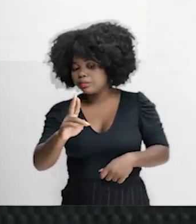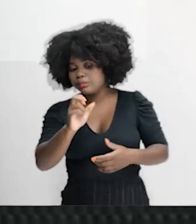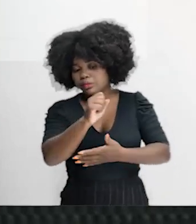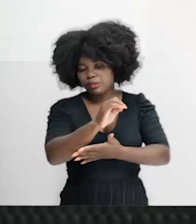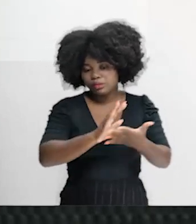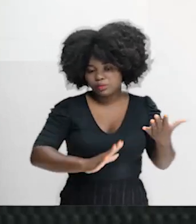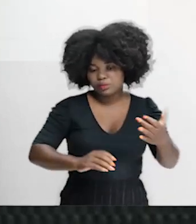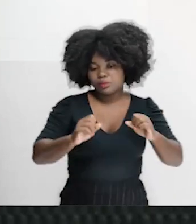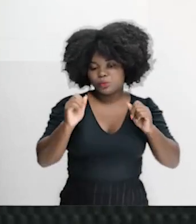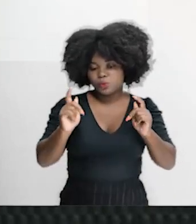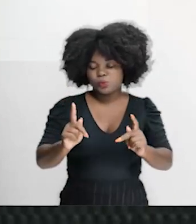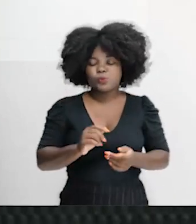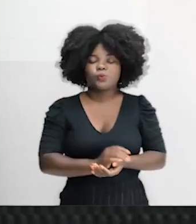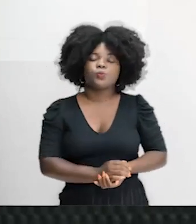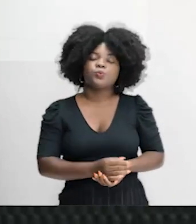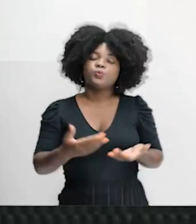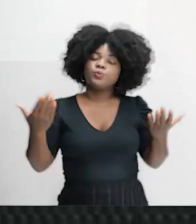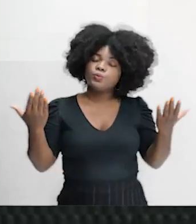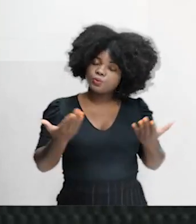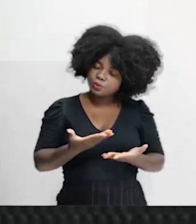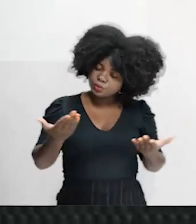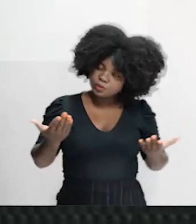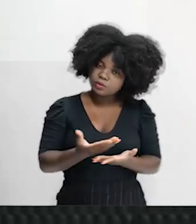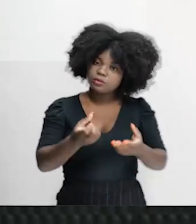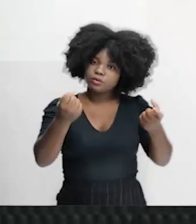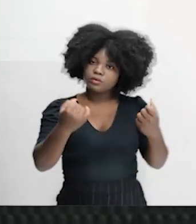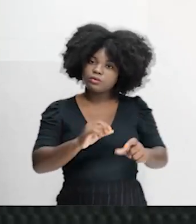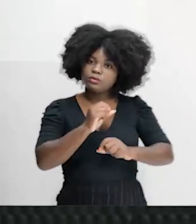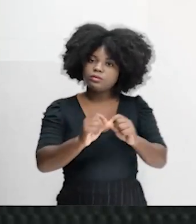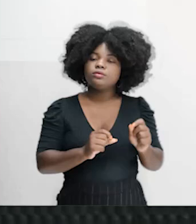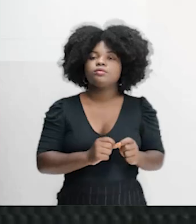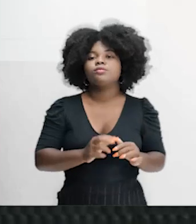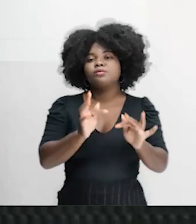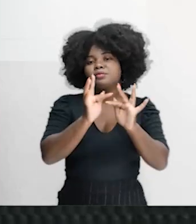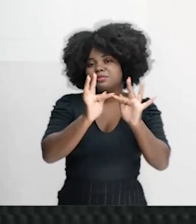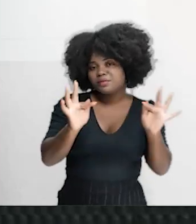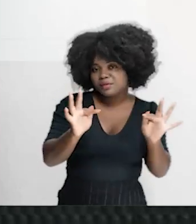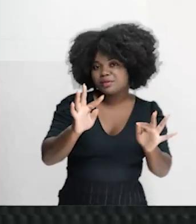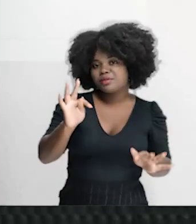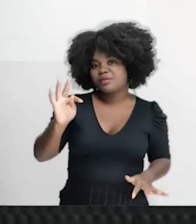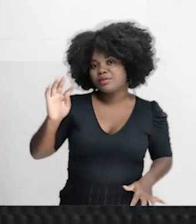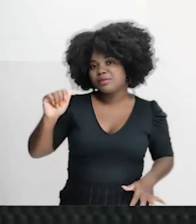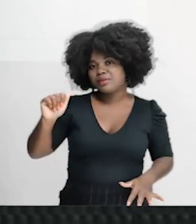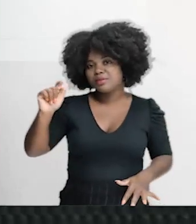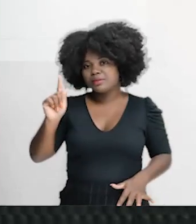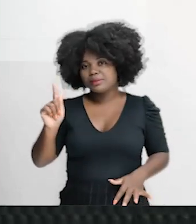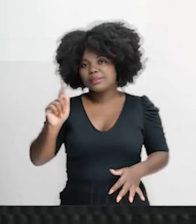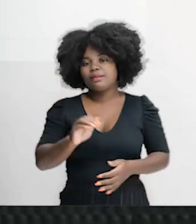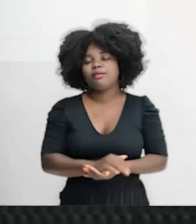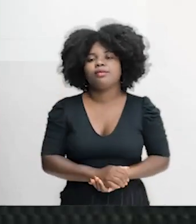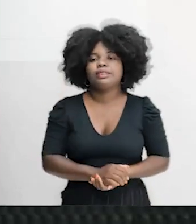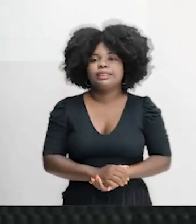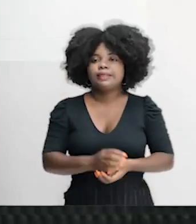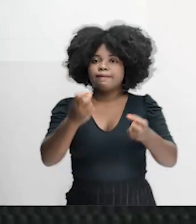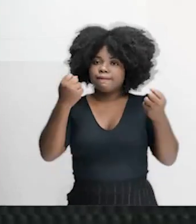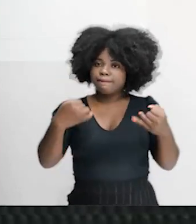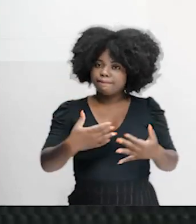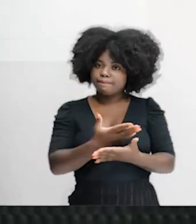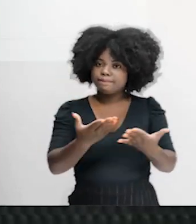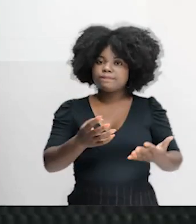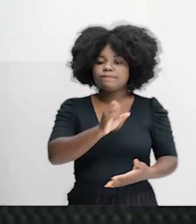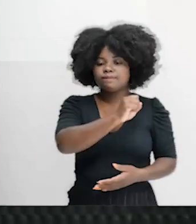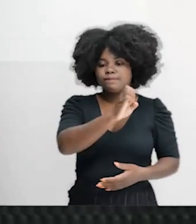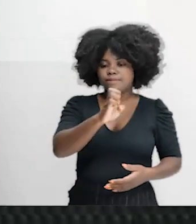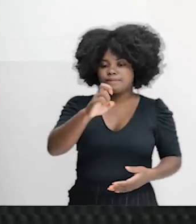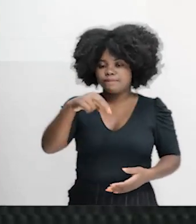de exercícios. Certo? Hoje, turma, a gente vai falar da função tangente. Tá? Como eu falei, falamos da função